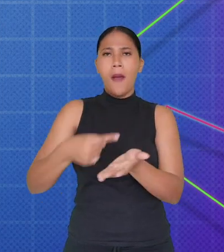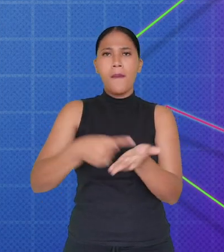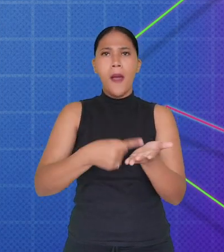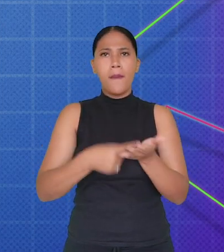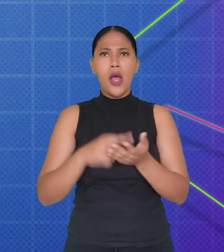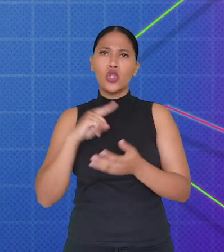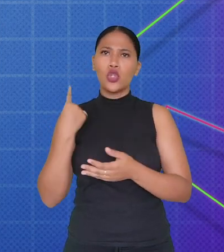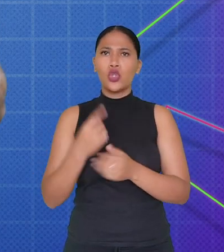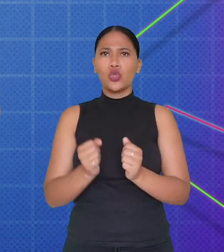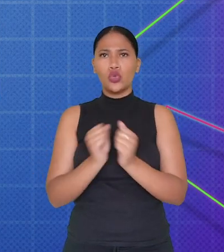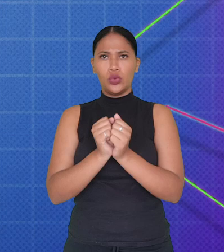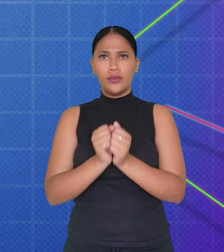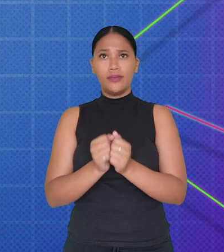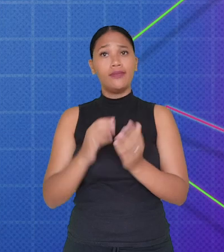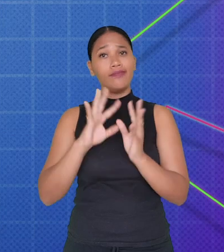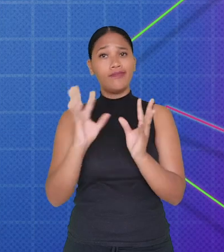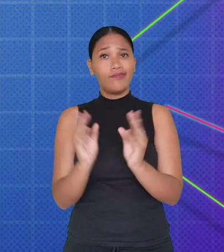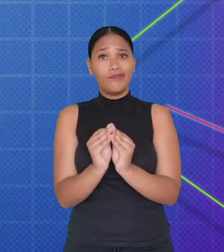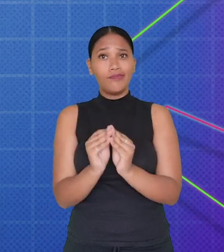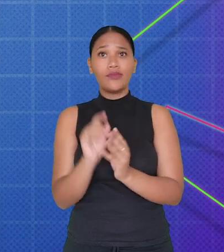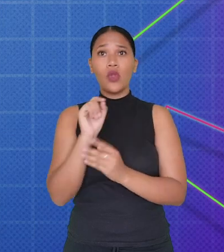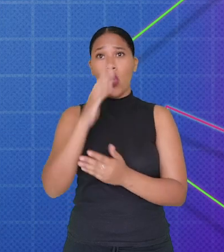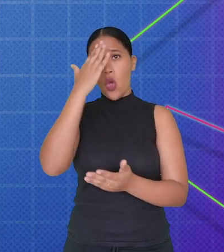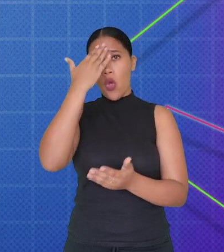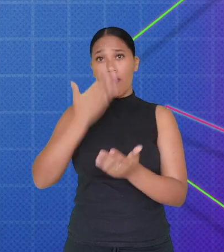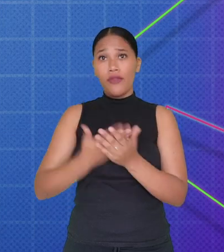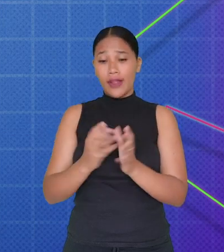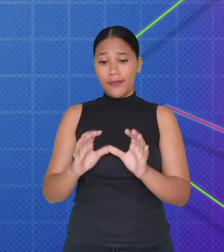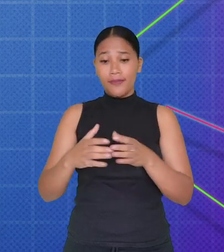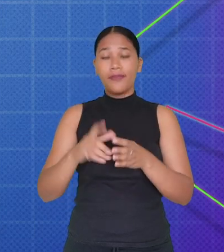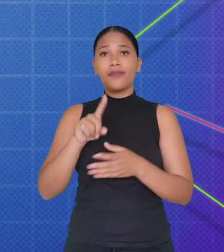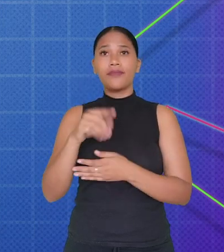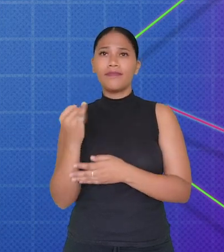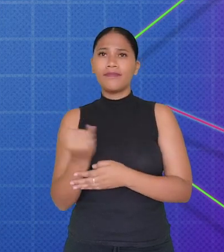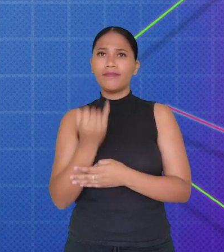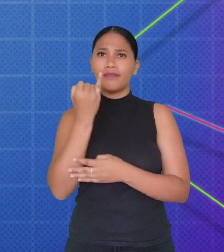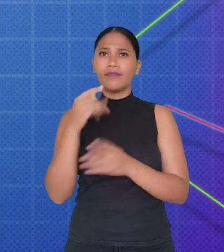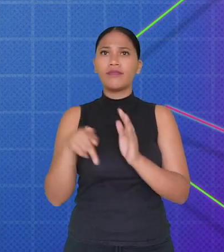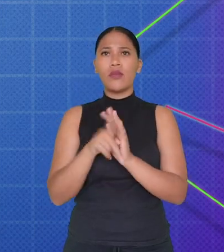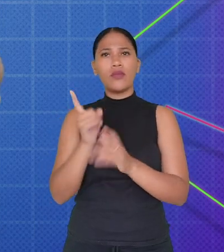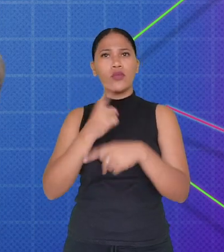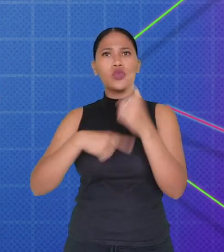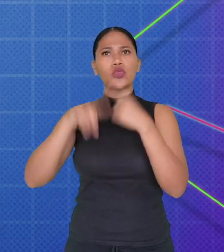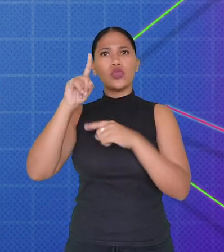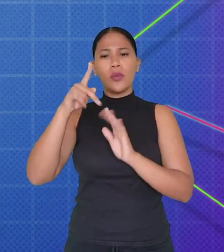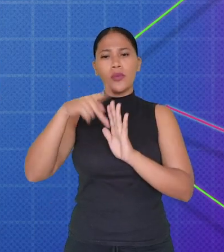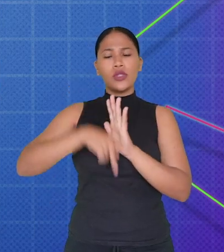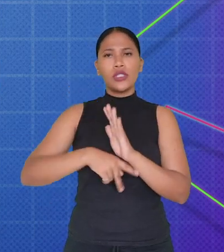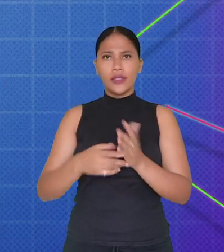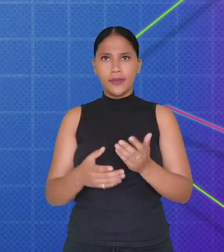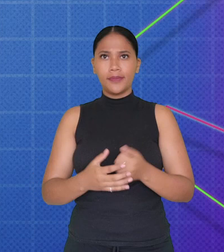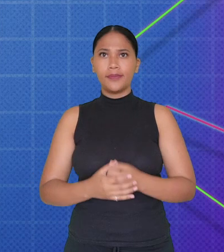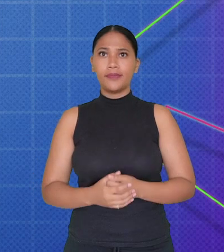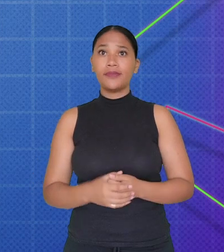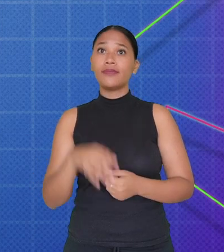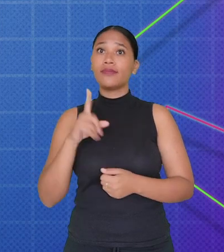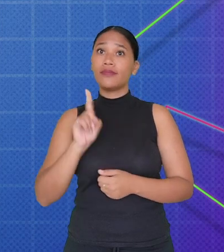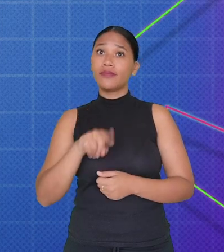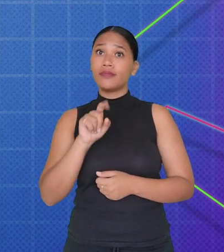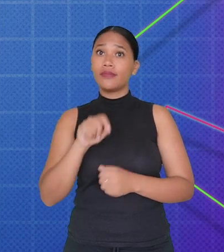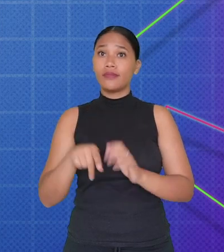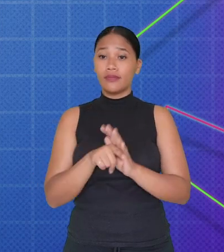alinhados e comprometidos com o projeto em resumo confiar na equipe é fundamental para o sucesso de um projeto de jogo